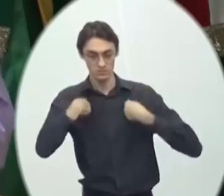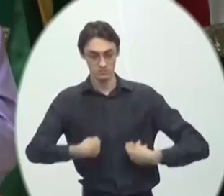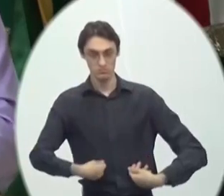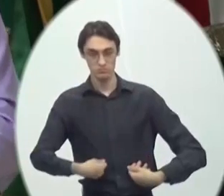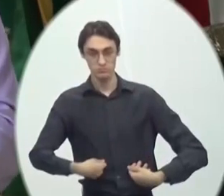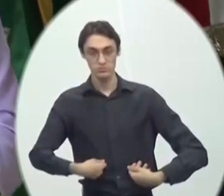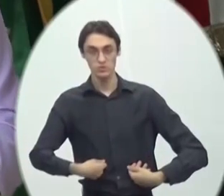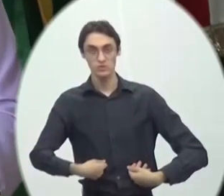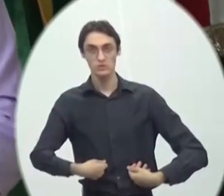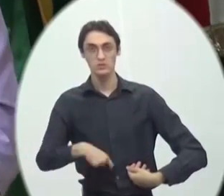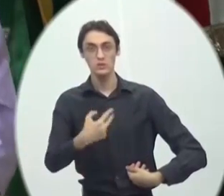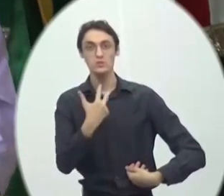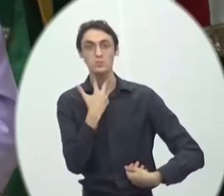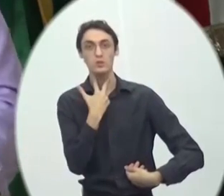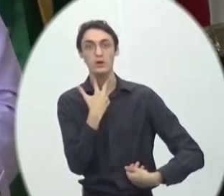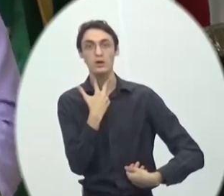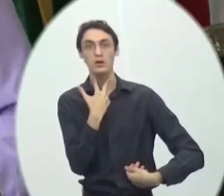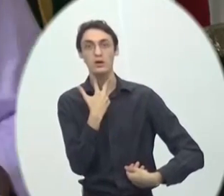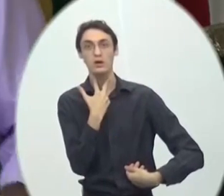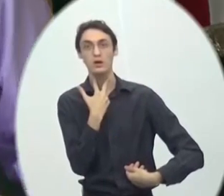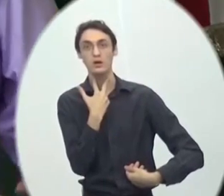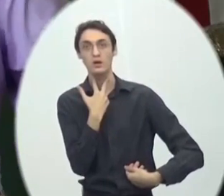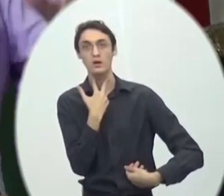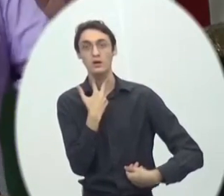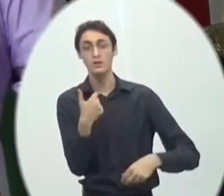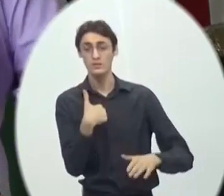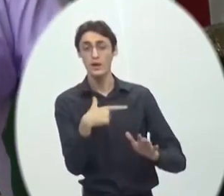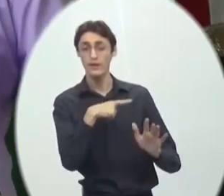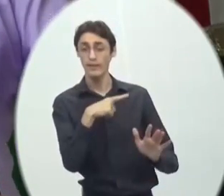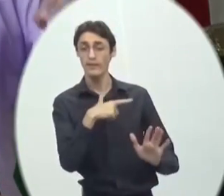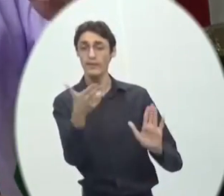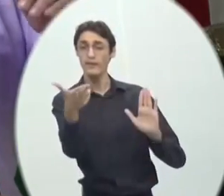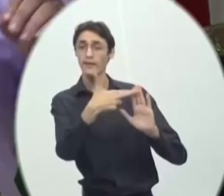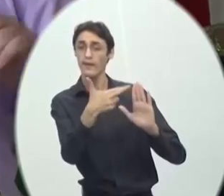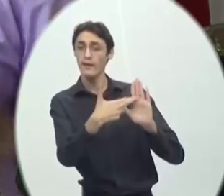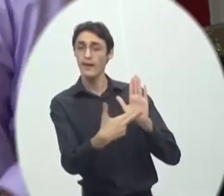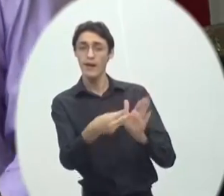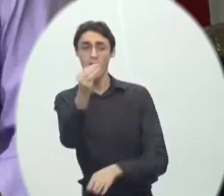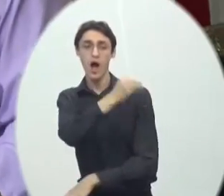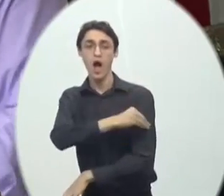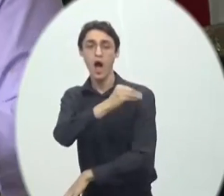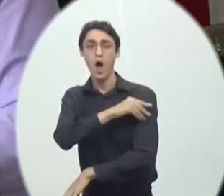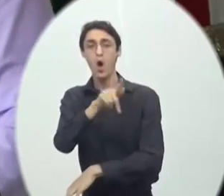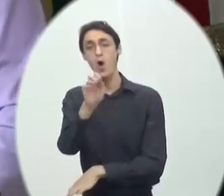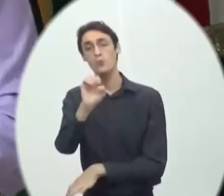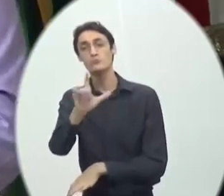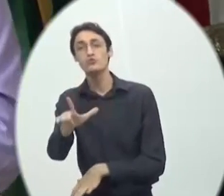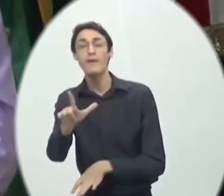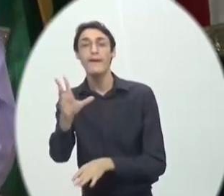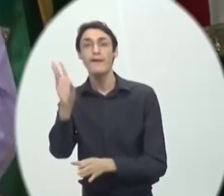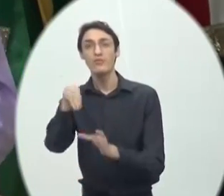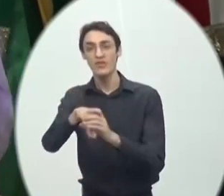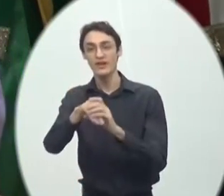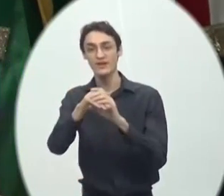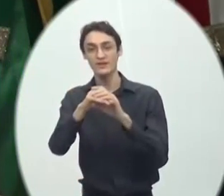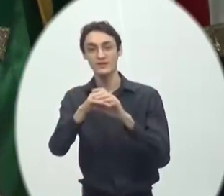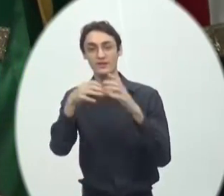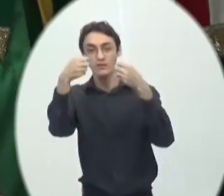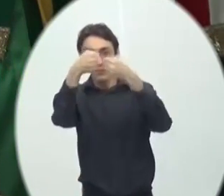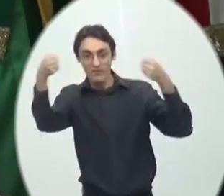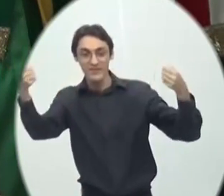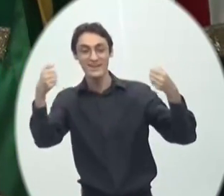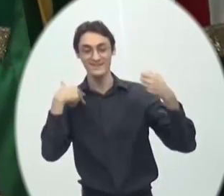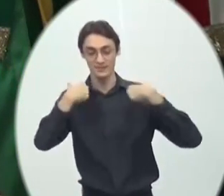quer provar? Não pode. Com devido protocolo, com álcool em gel, no provador e tal, tal. Aí, mas levar